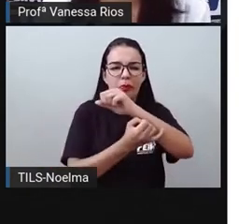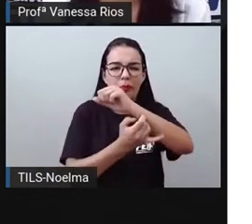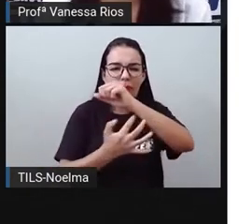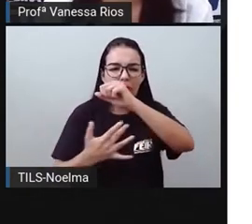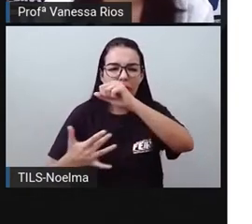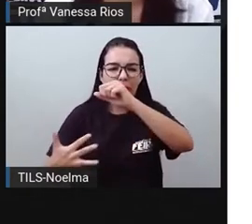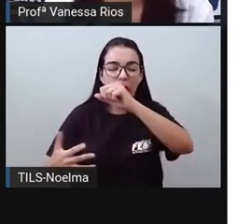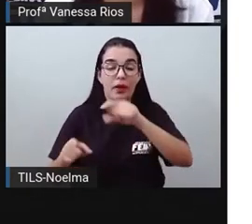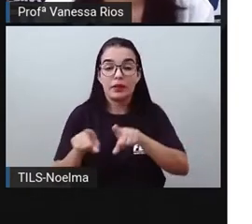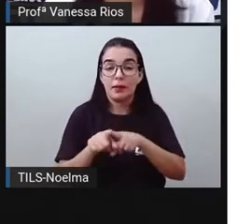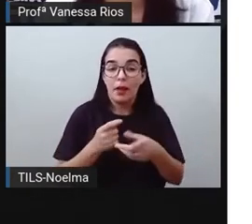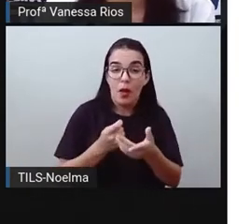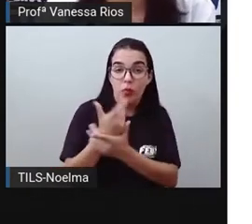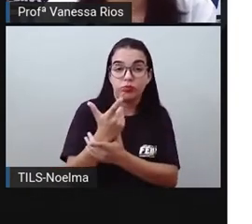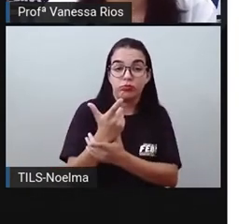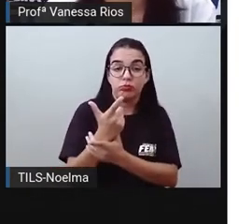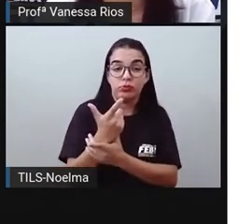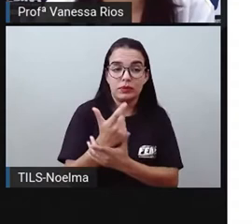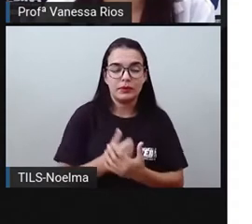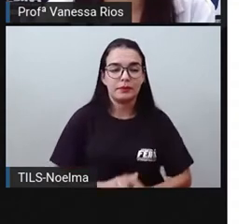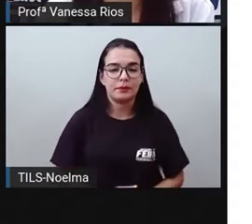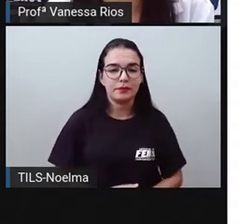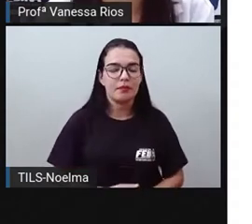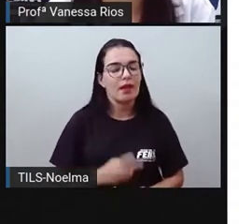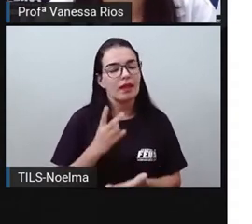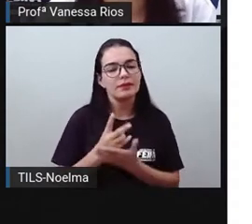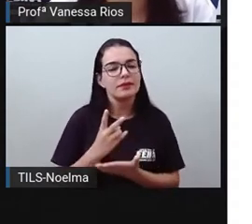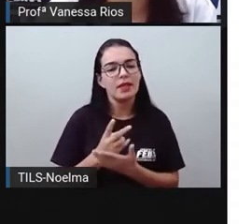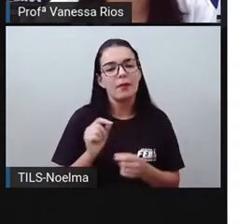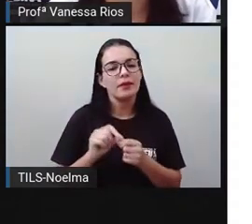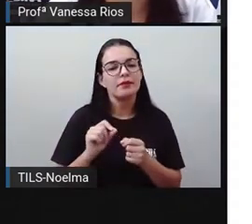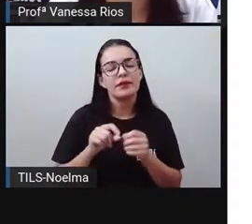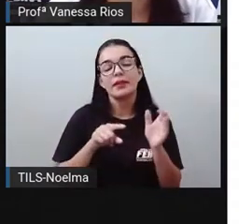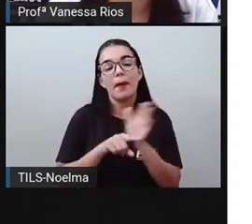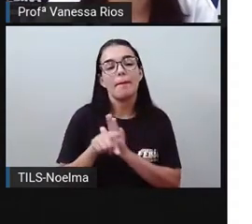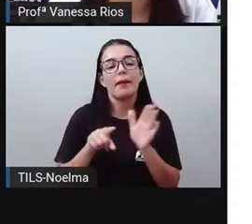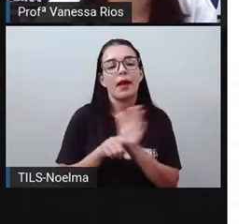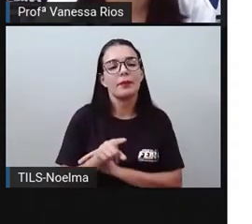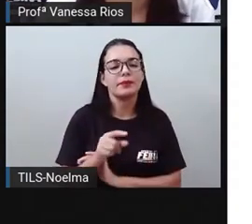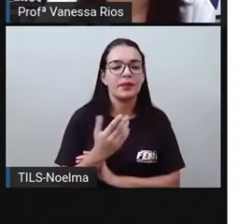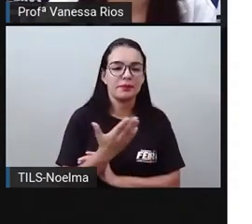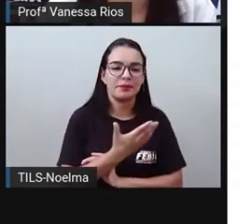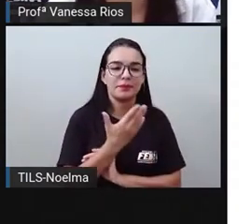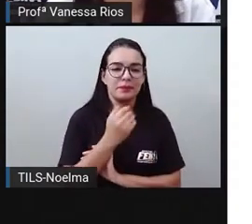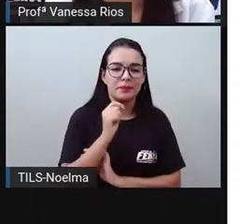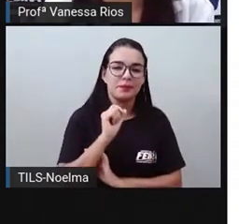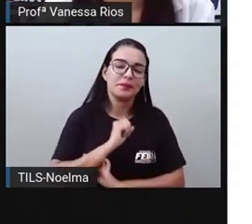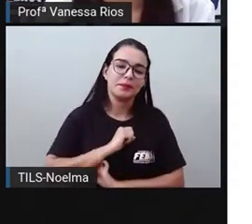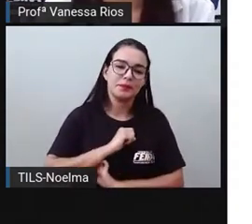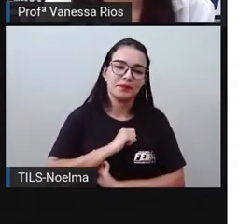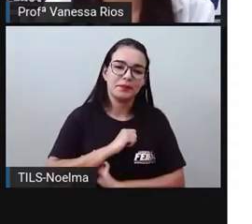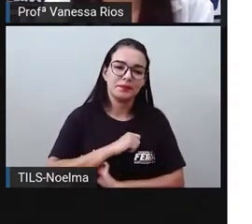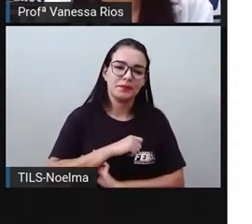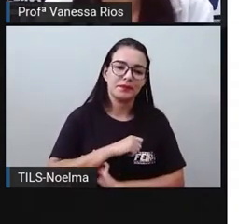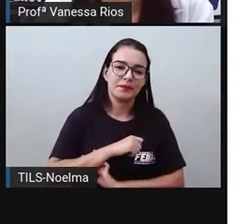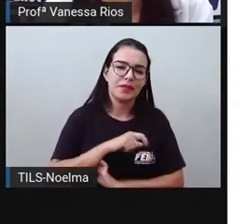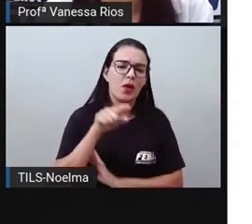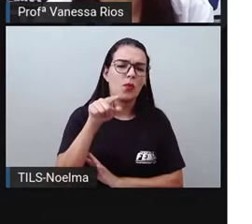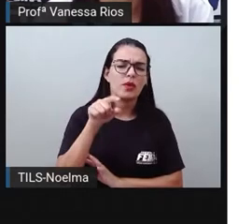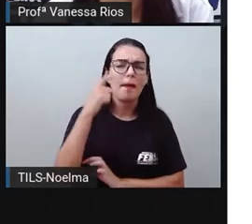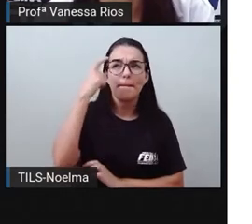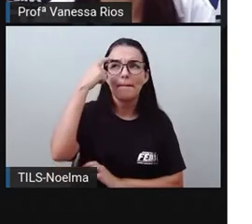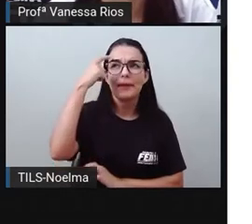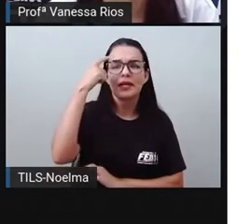a Pró novamente, né, sempre faz essa pergunta inicial quando apresenta o tema, que é: o que que